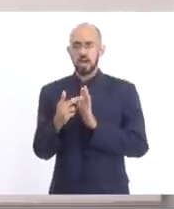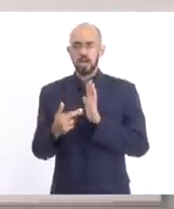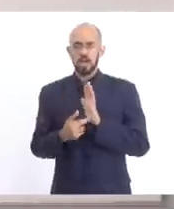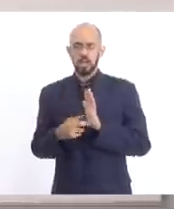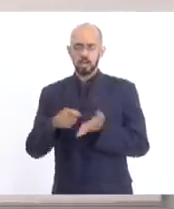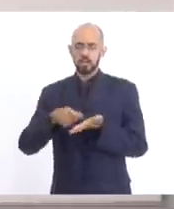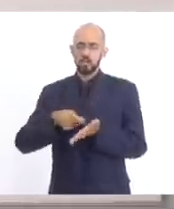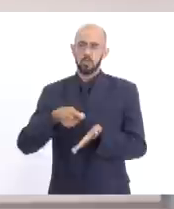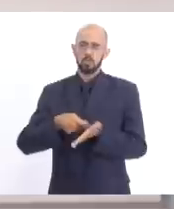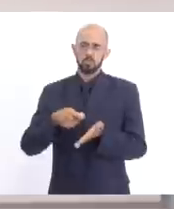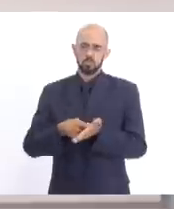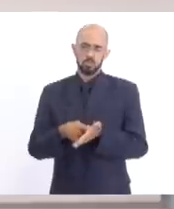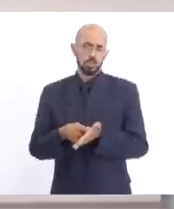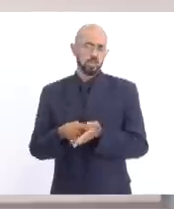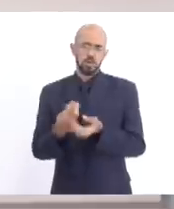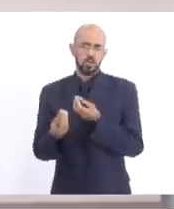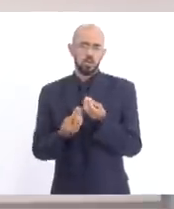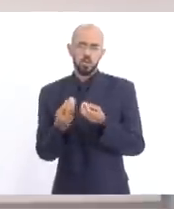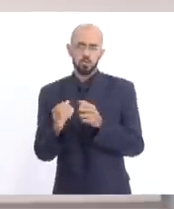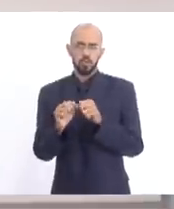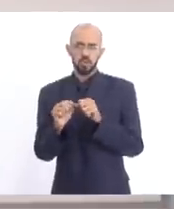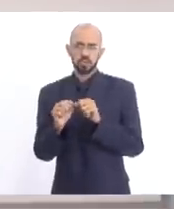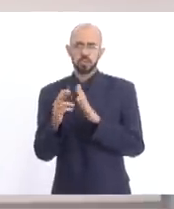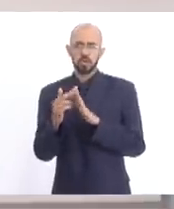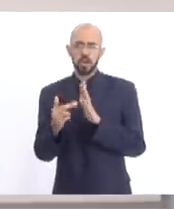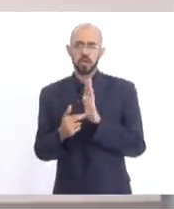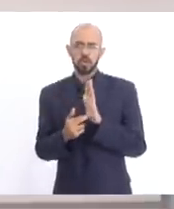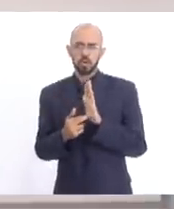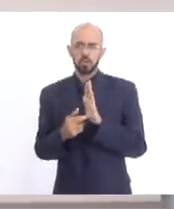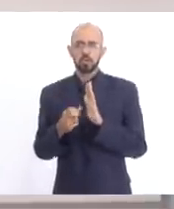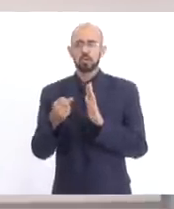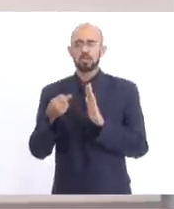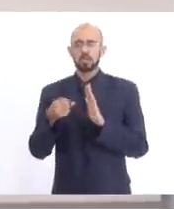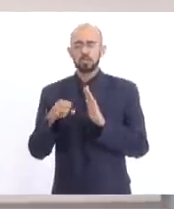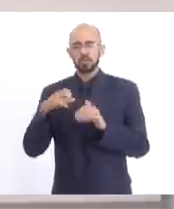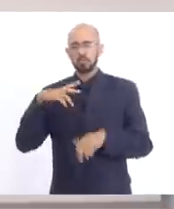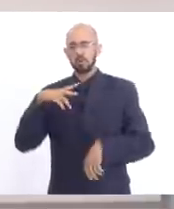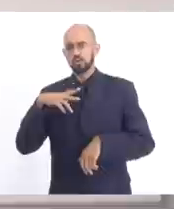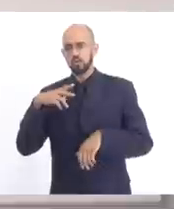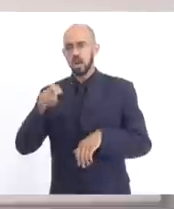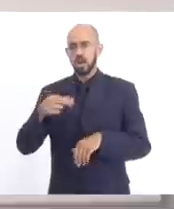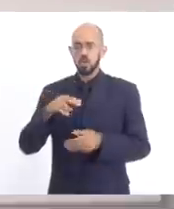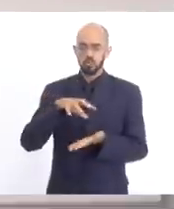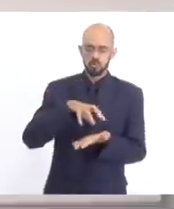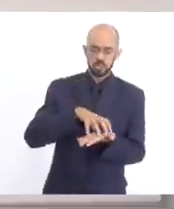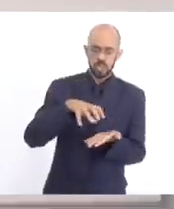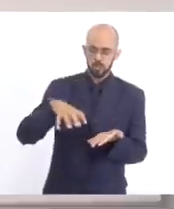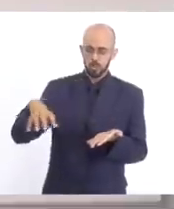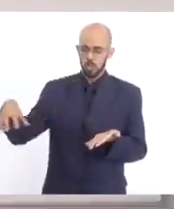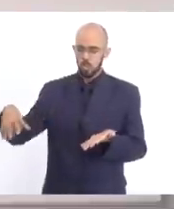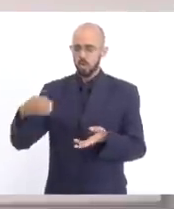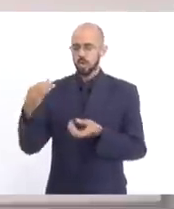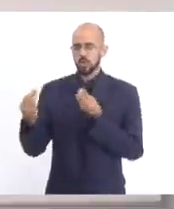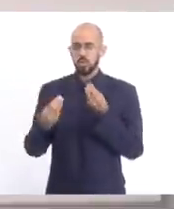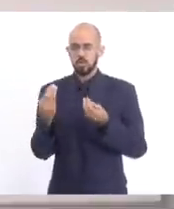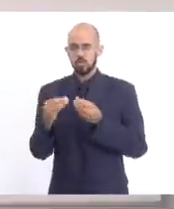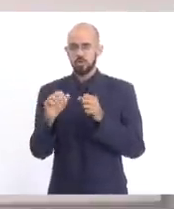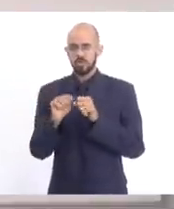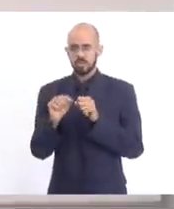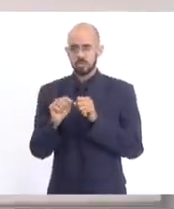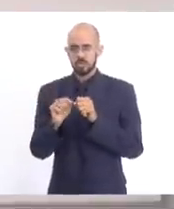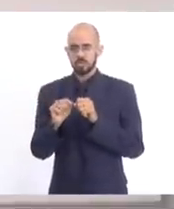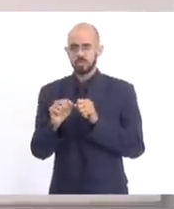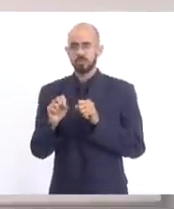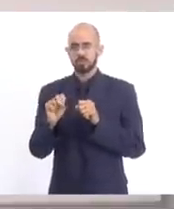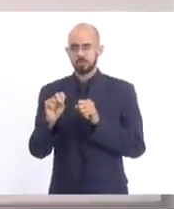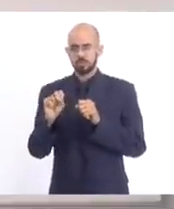queremos que venha o relatório. Ok? Perfeito. Se vai ser individualizada, se vai ser para o setor, como será? Ok? Então fica assim,